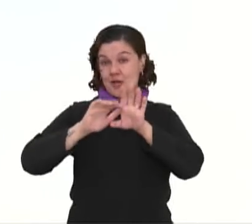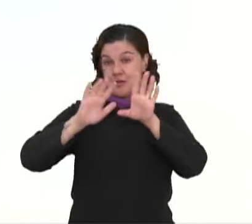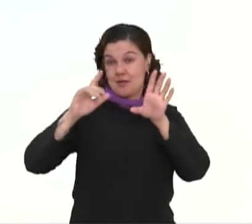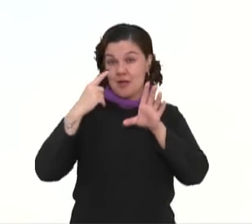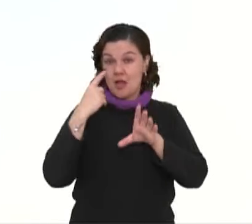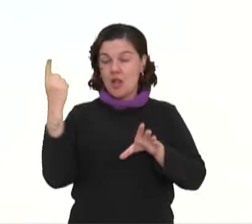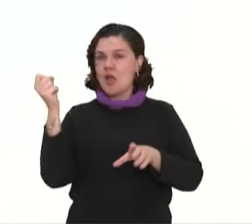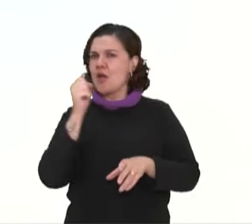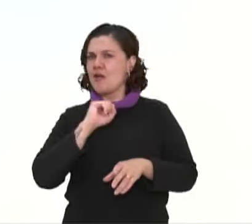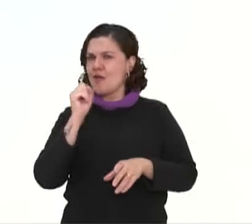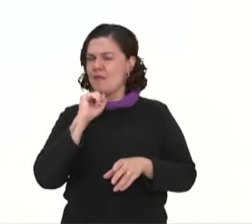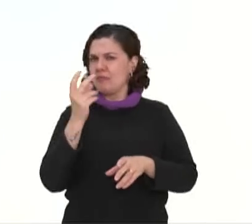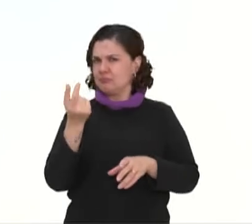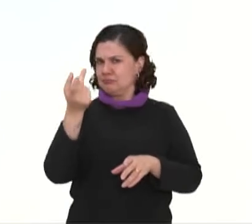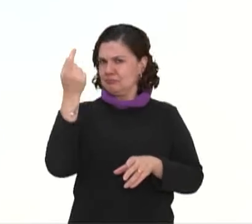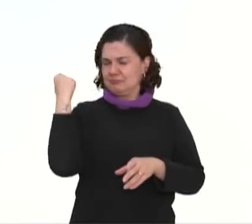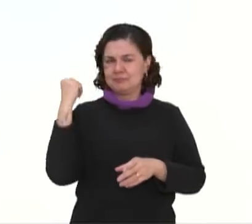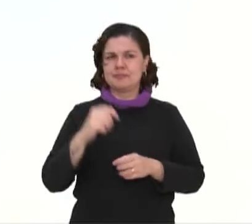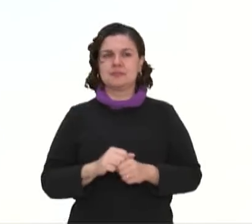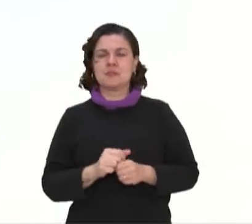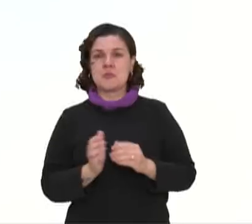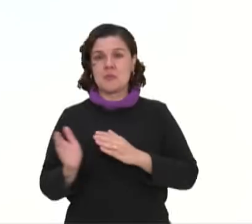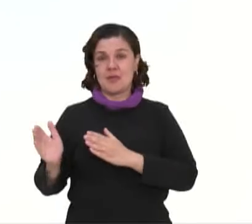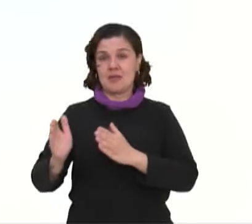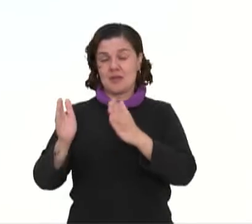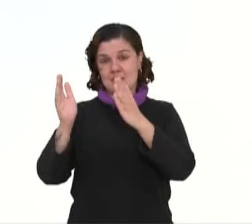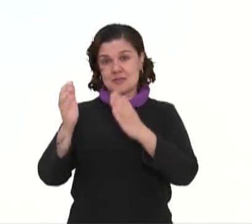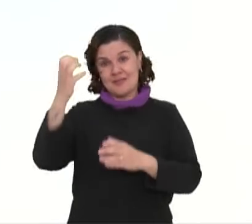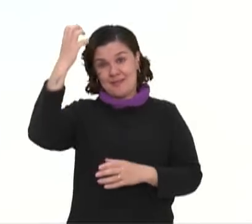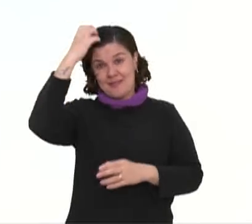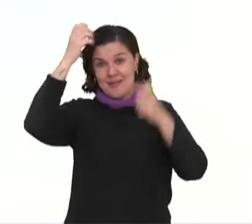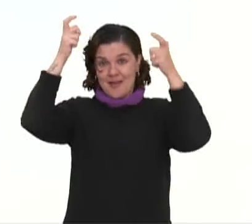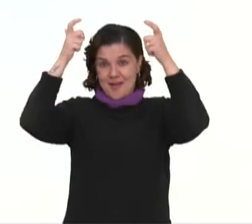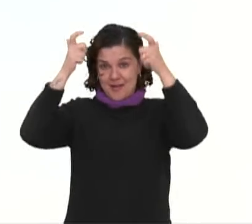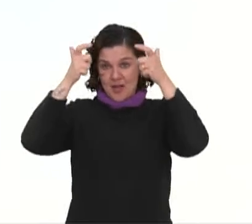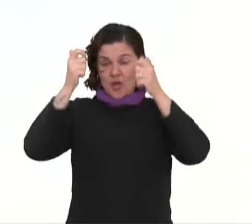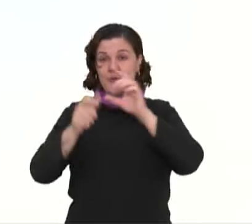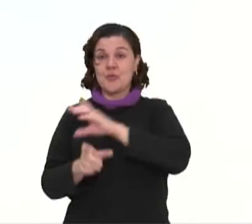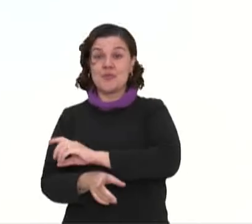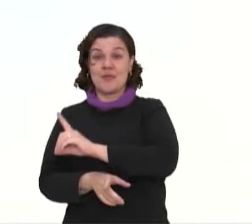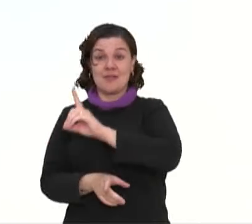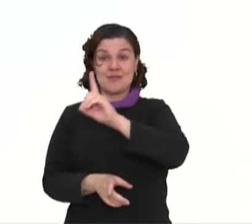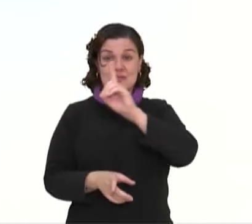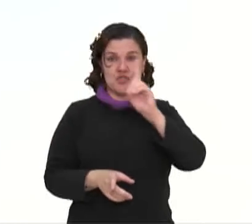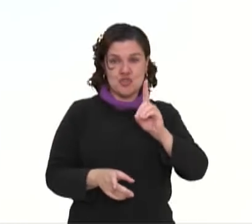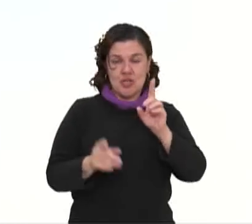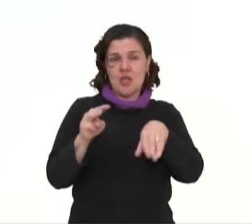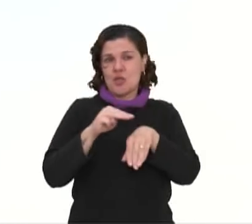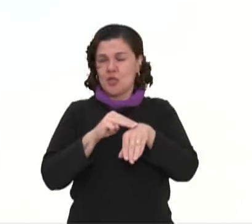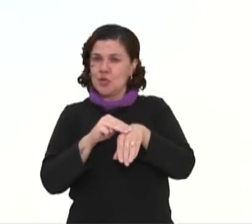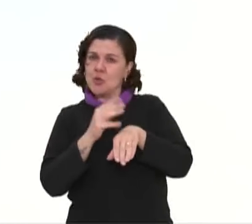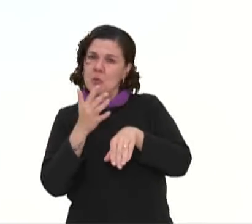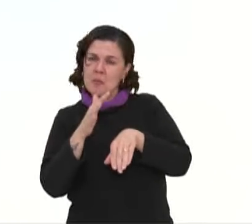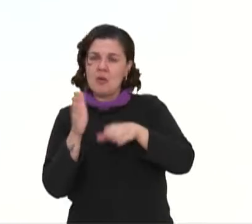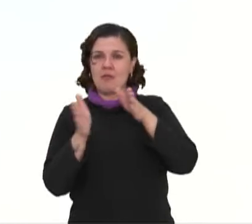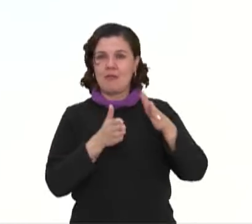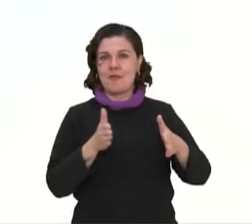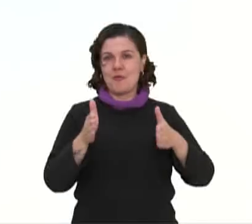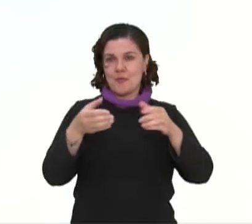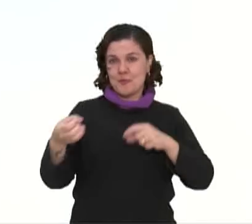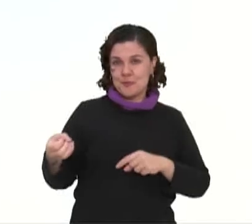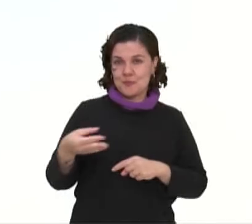caminho velho da Estrada Real, e do seu lado direito, mais marronzinho, o